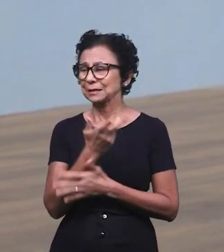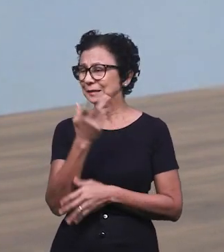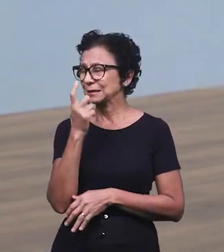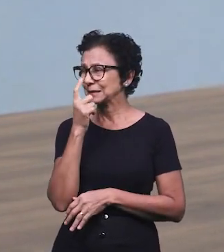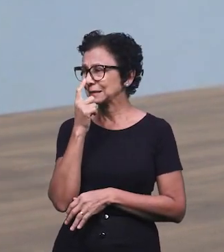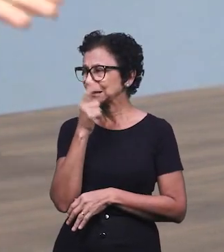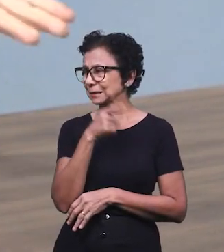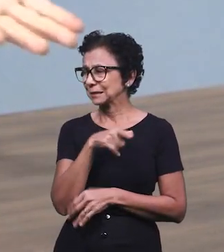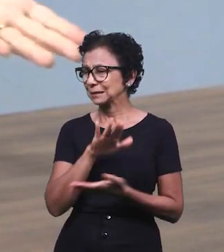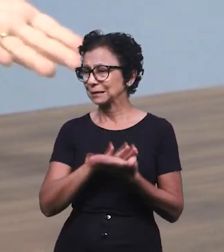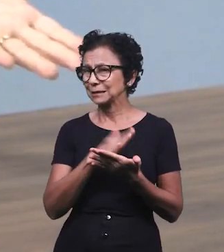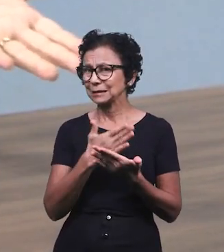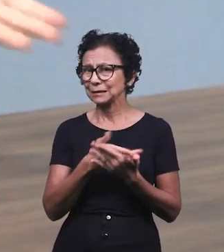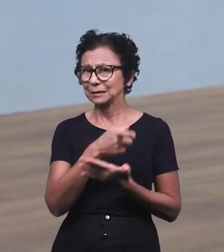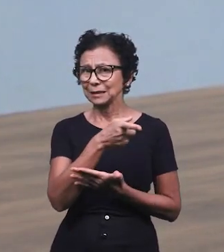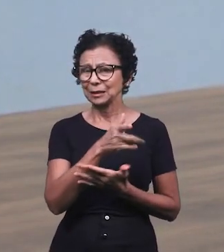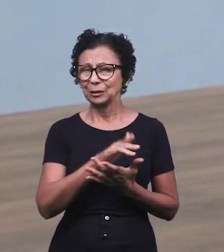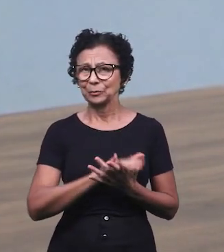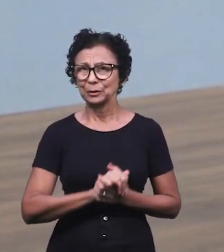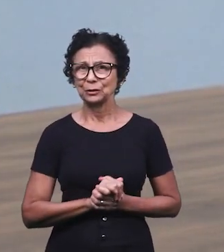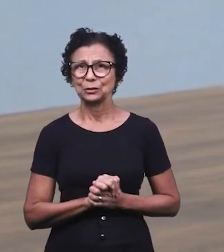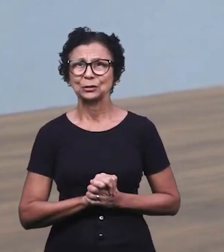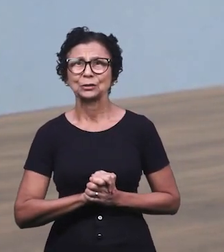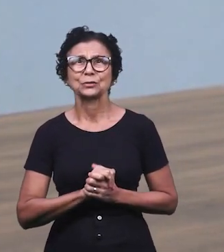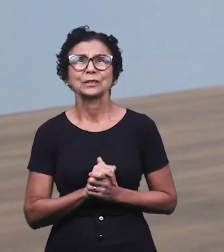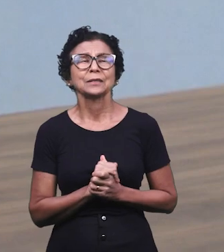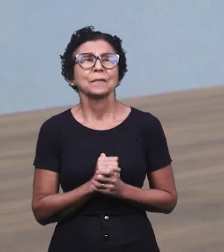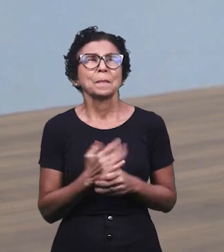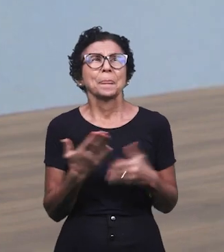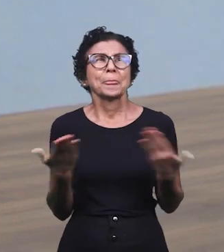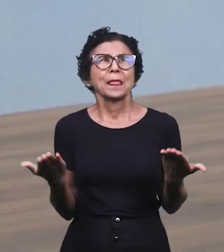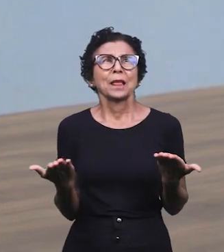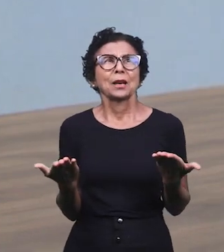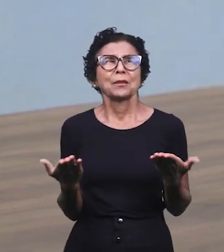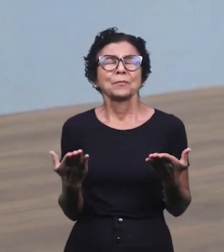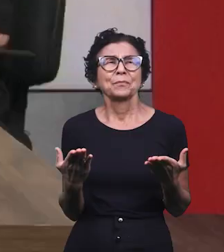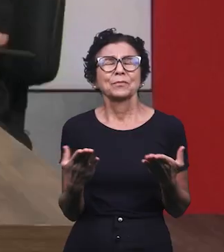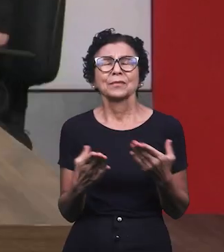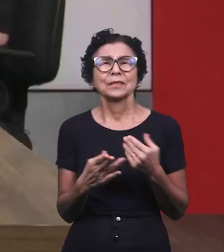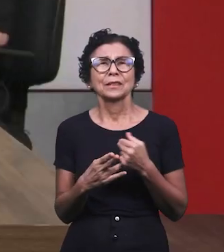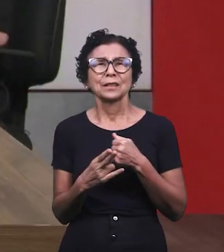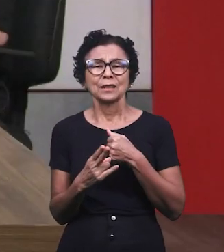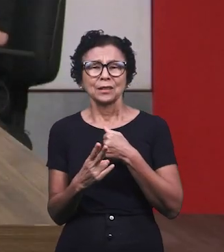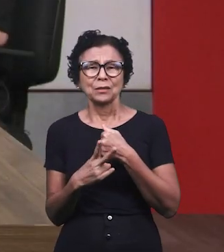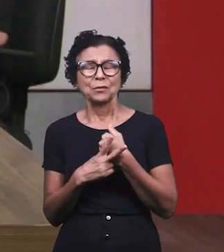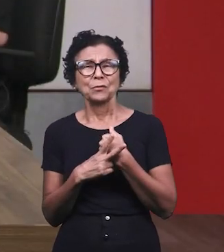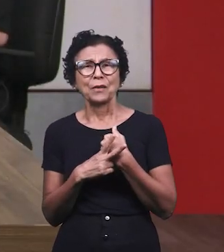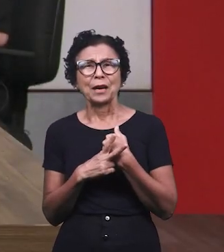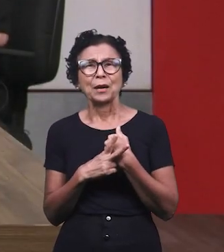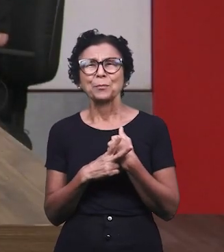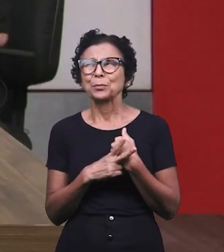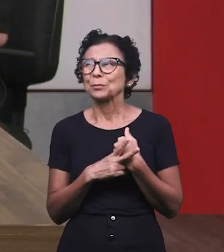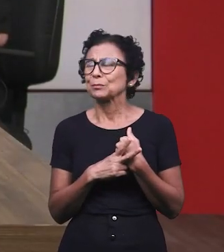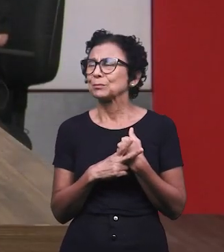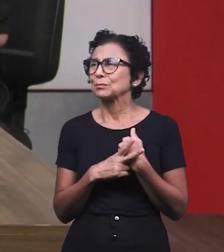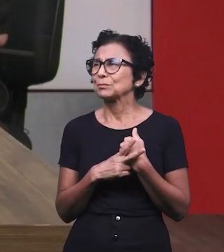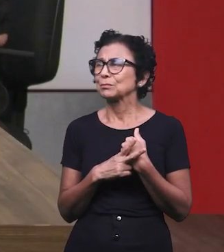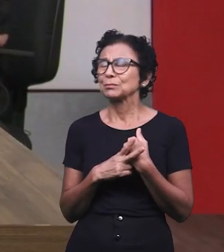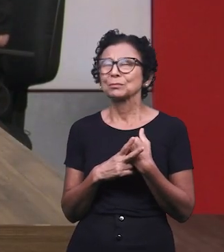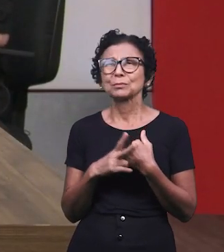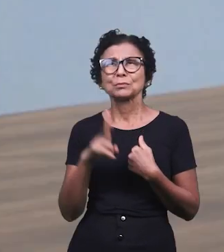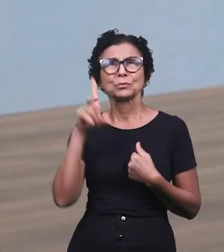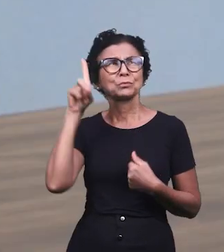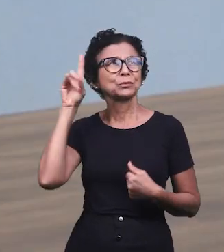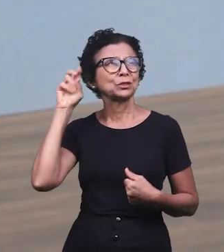o que tem a ver o verbo nascer com dia e novo? Nasceu quem nesse dia? Isso, né? Então eles vão começar